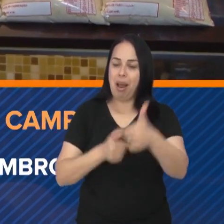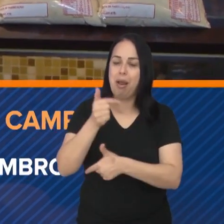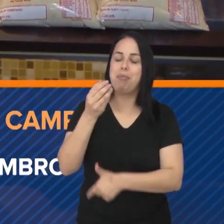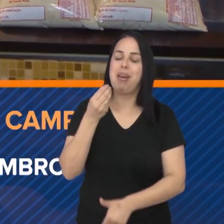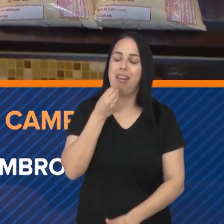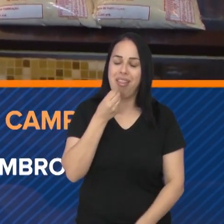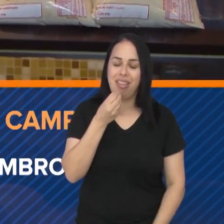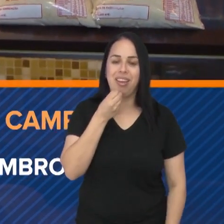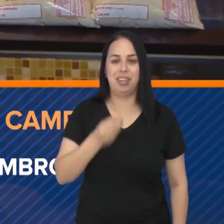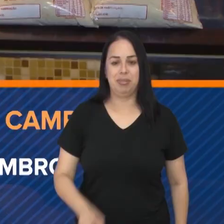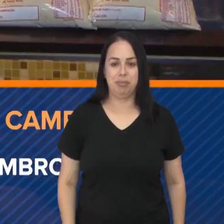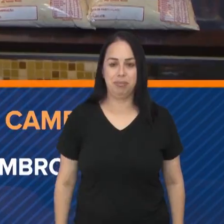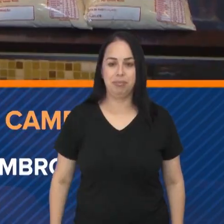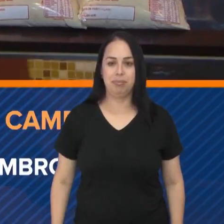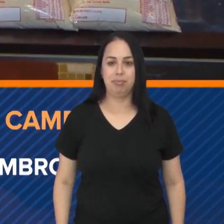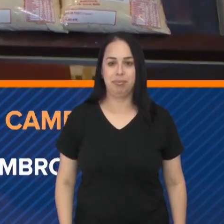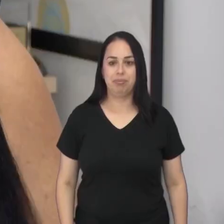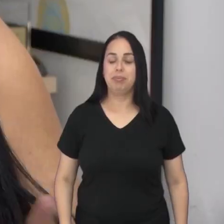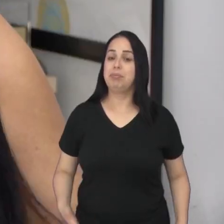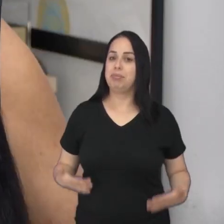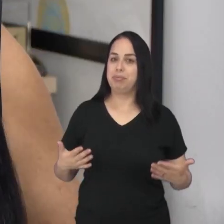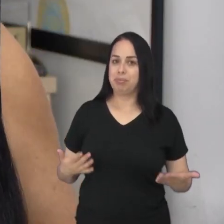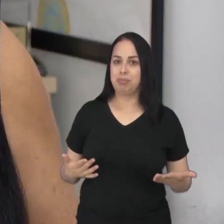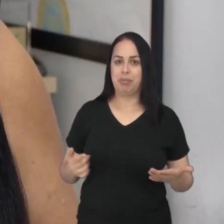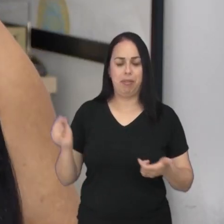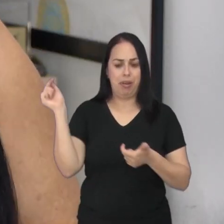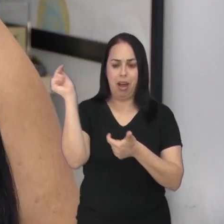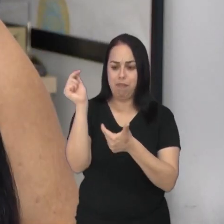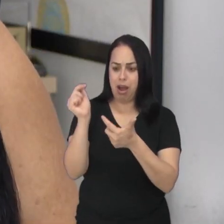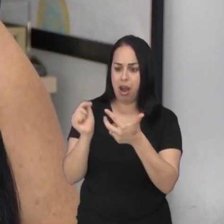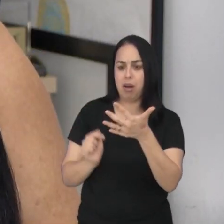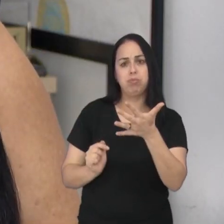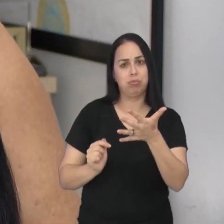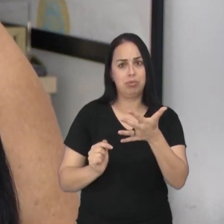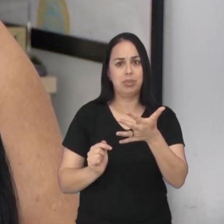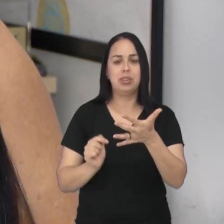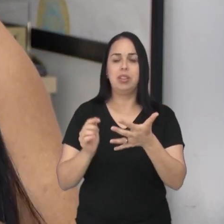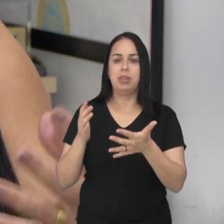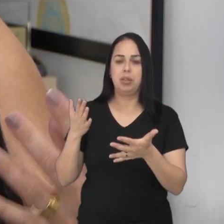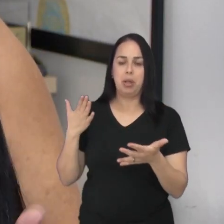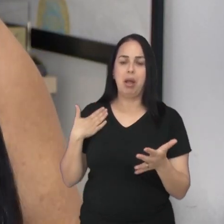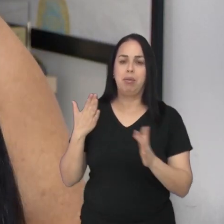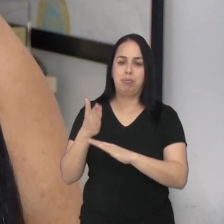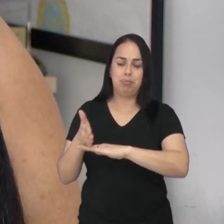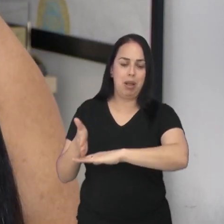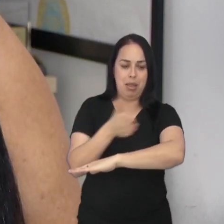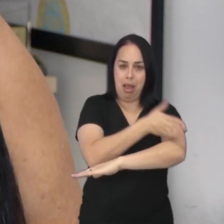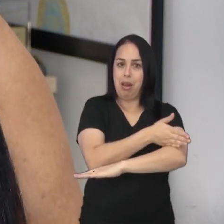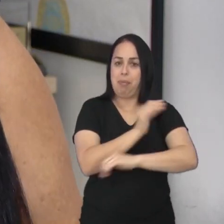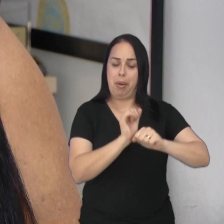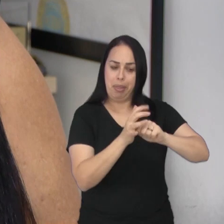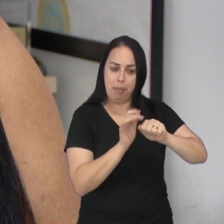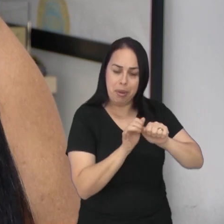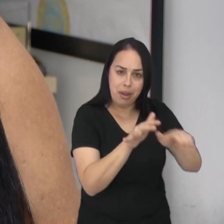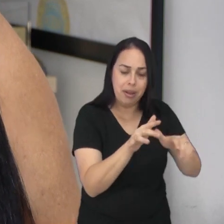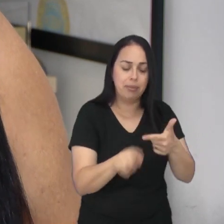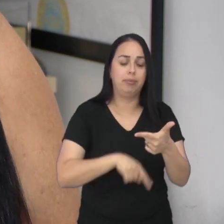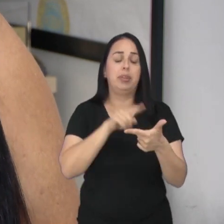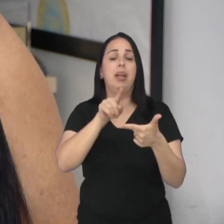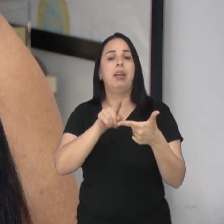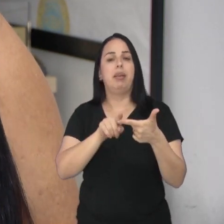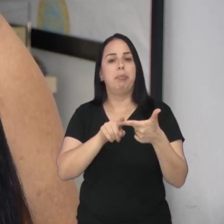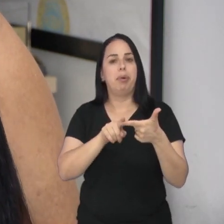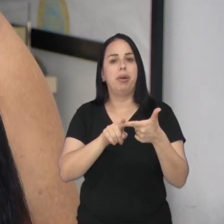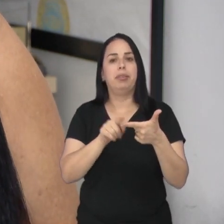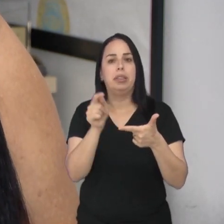10.127 novos postos de trabalho. Um conjunto de coisas que aconteceram, né? Nós viemos de um cenário de pandemia,